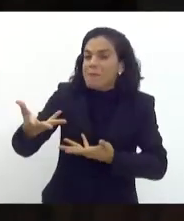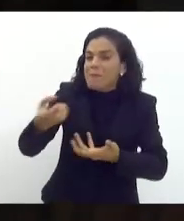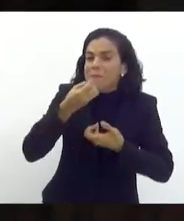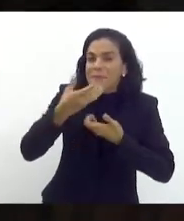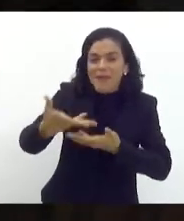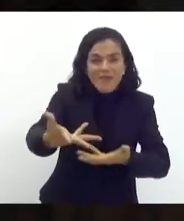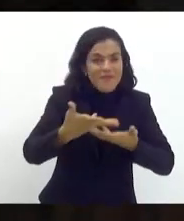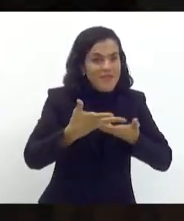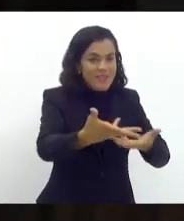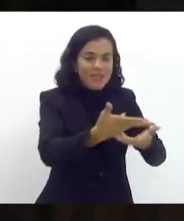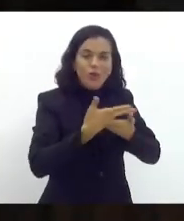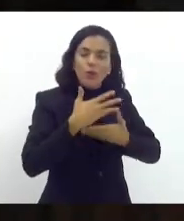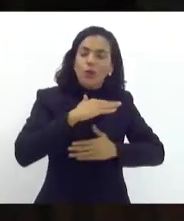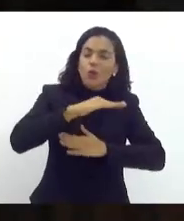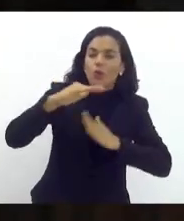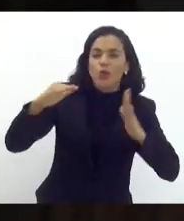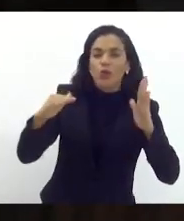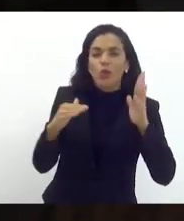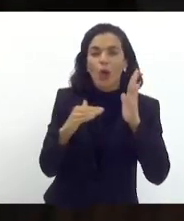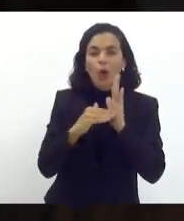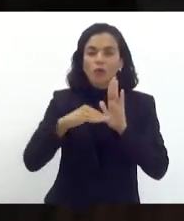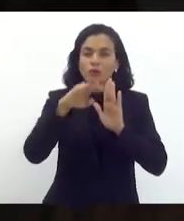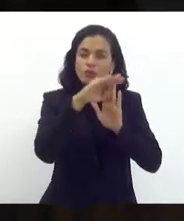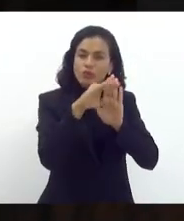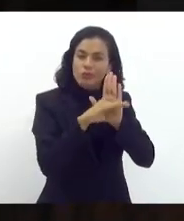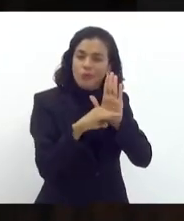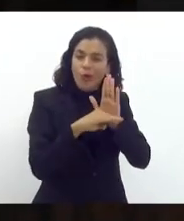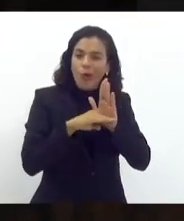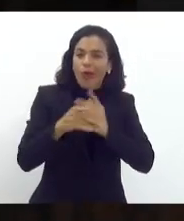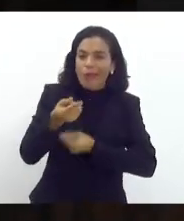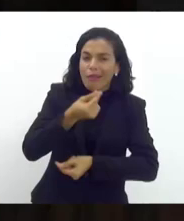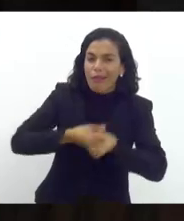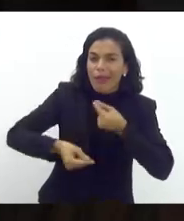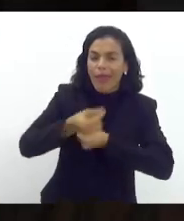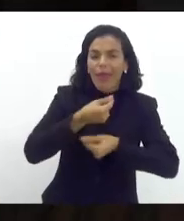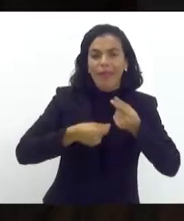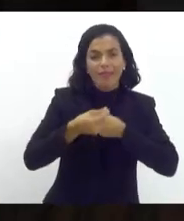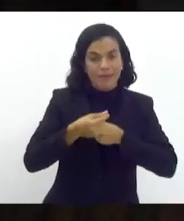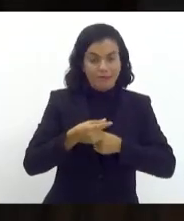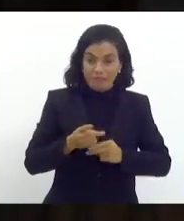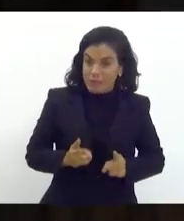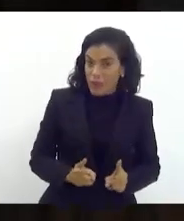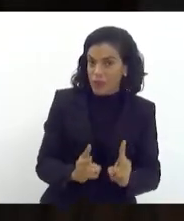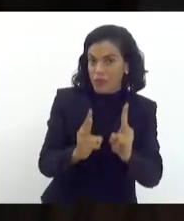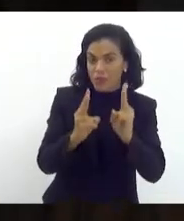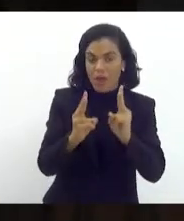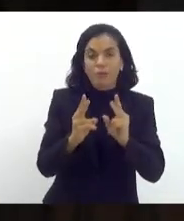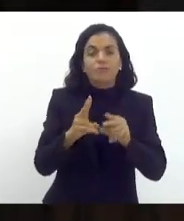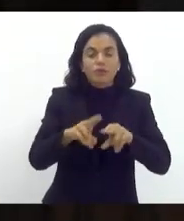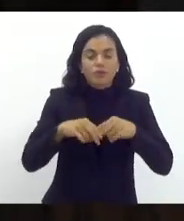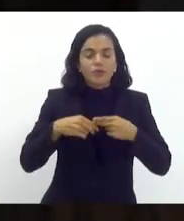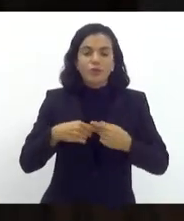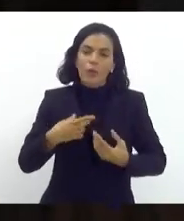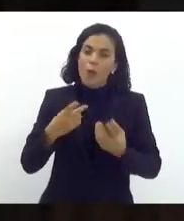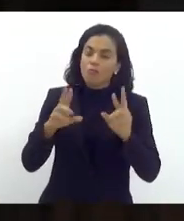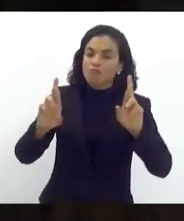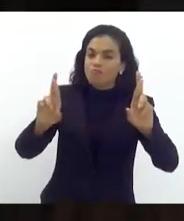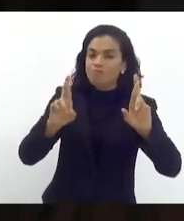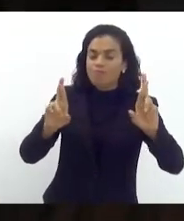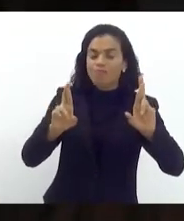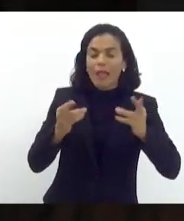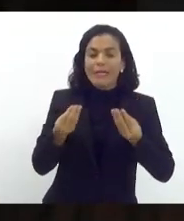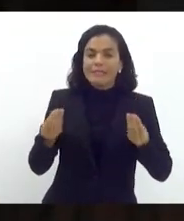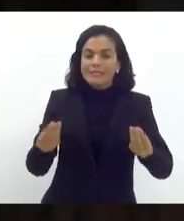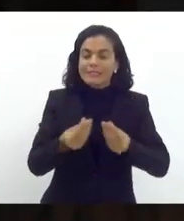todos os programas são bem-vindos mas de transferência de Renda ele precisa continuar existindo então eu conto com a sensibilidade do governador